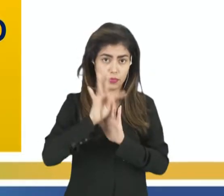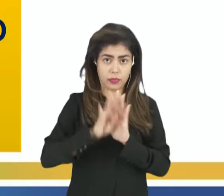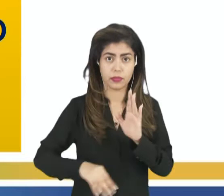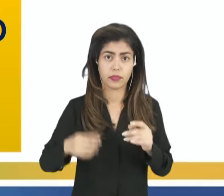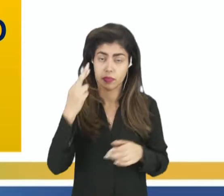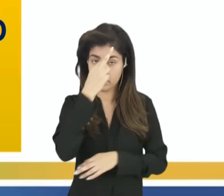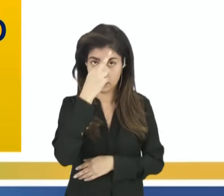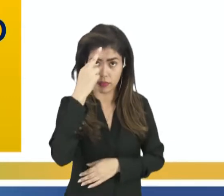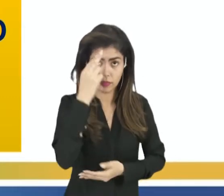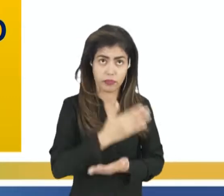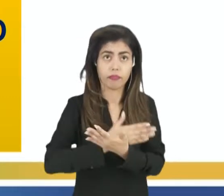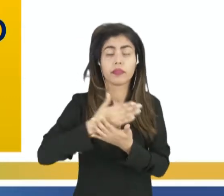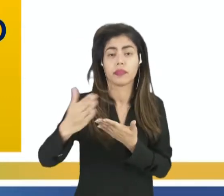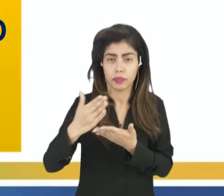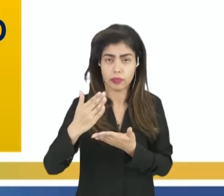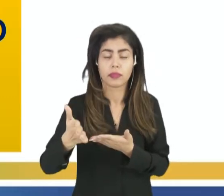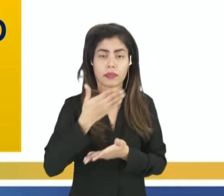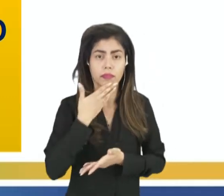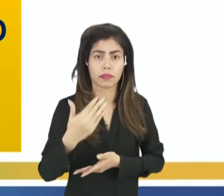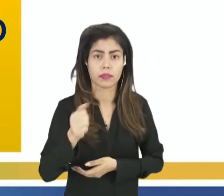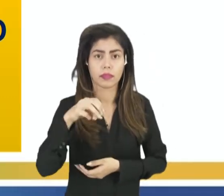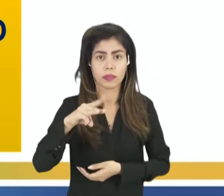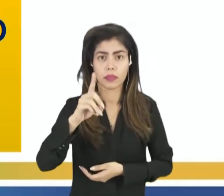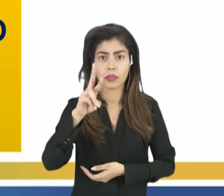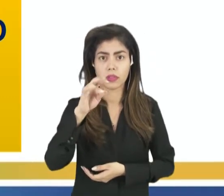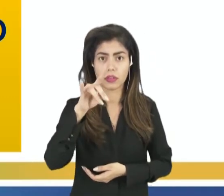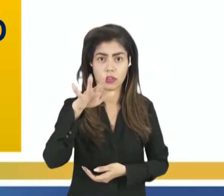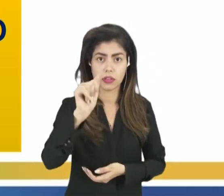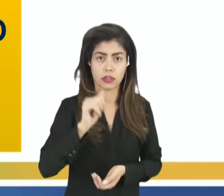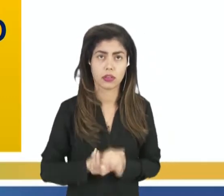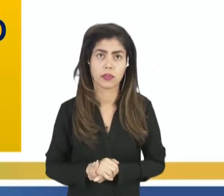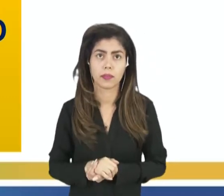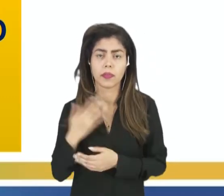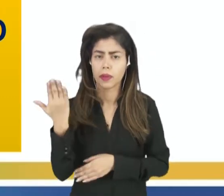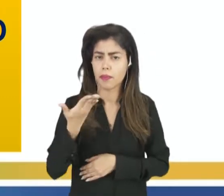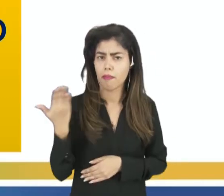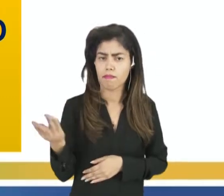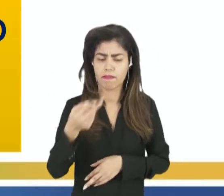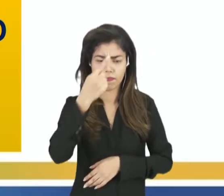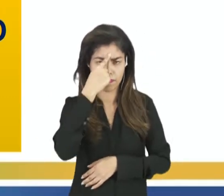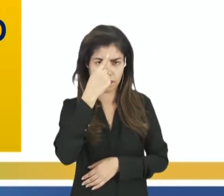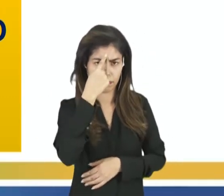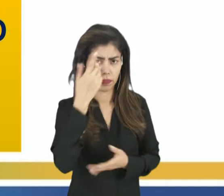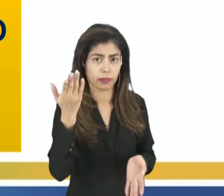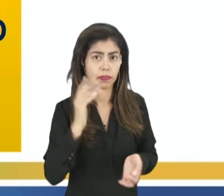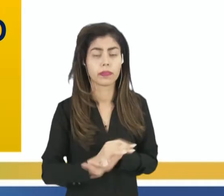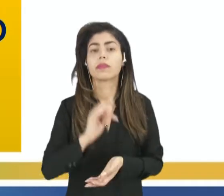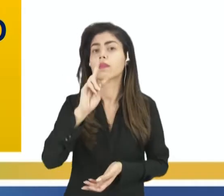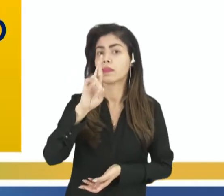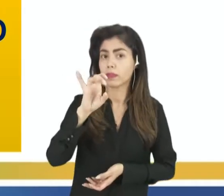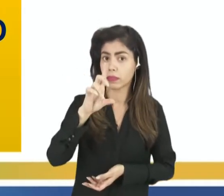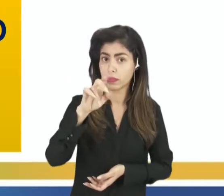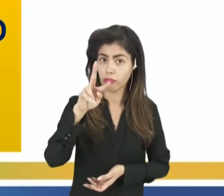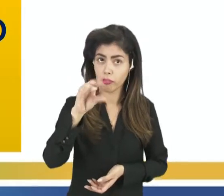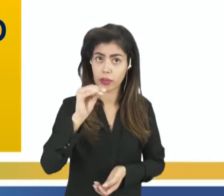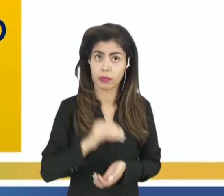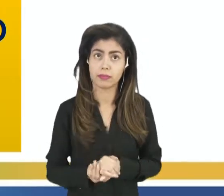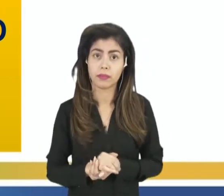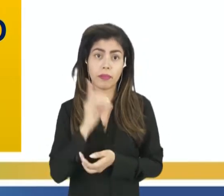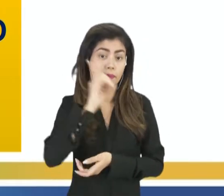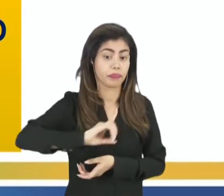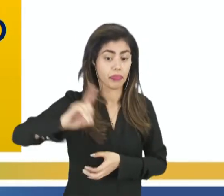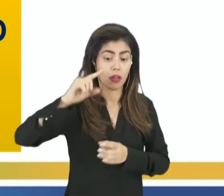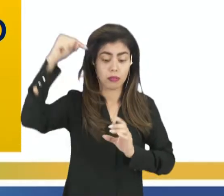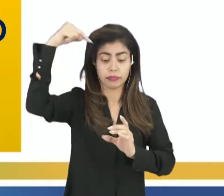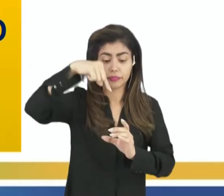estamos iniciando a modernidade, o renascimento, uma base racional, em vez do teocentrismo medieval, Deus no centro do universo,